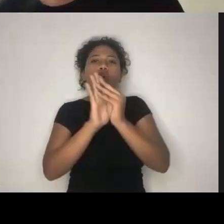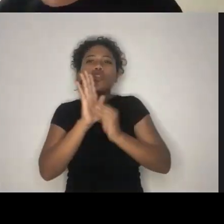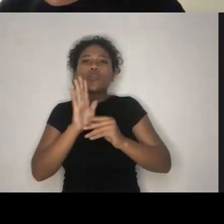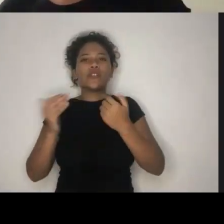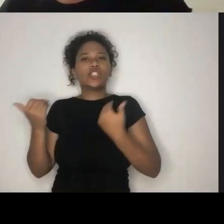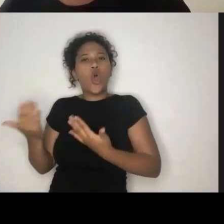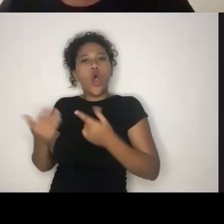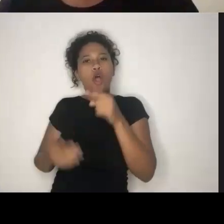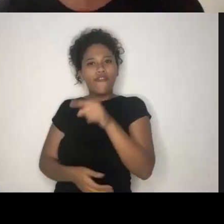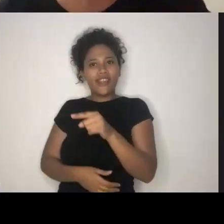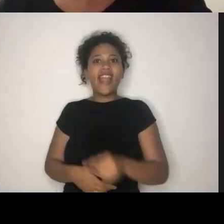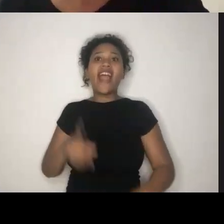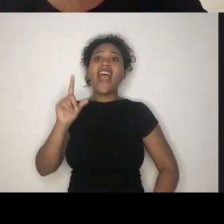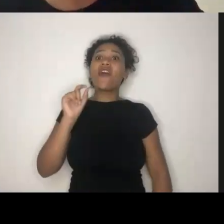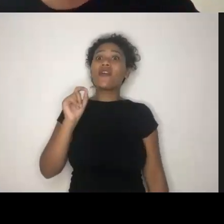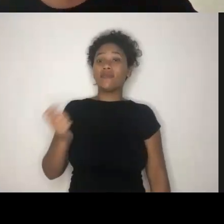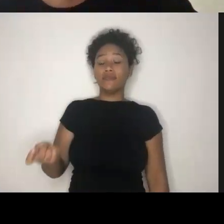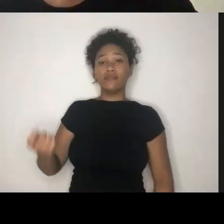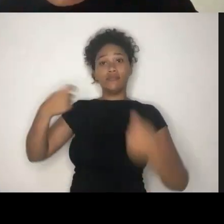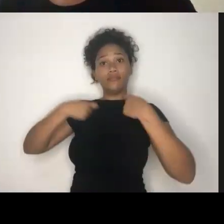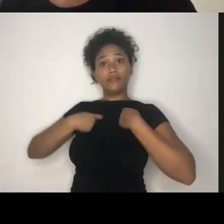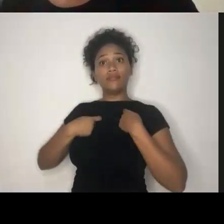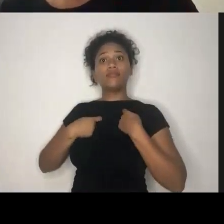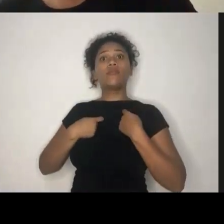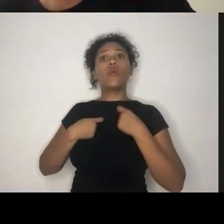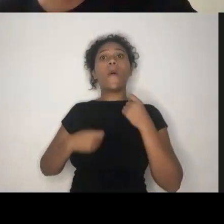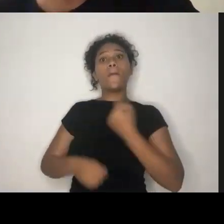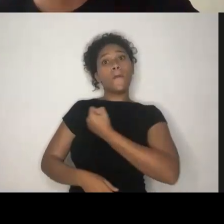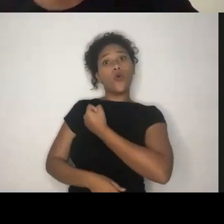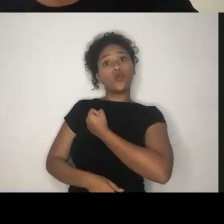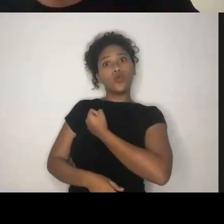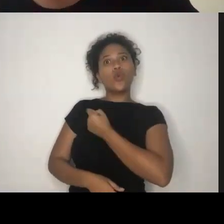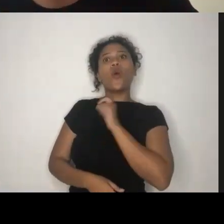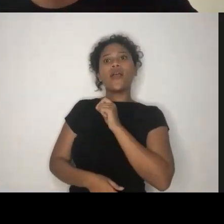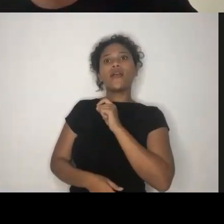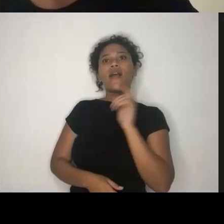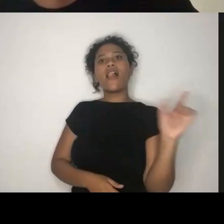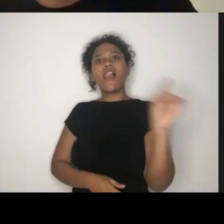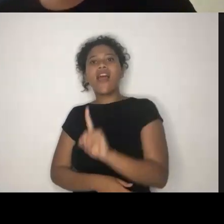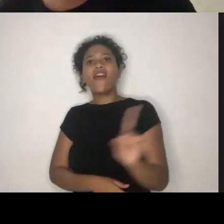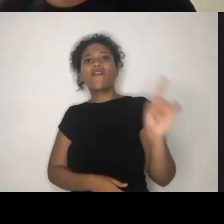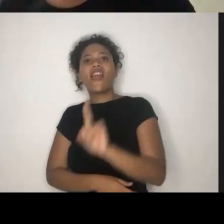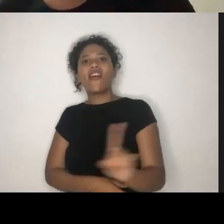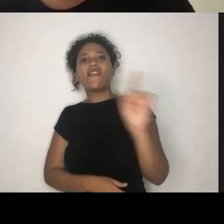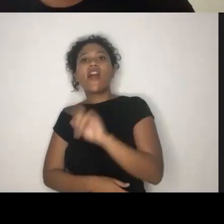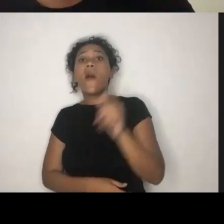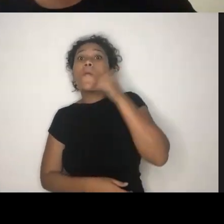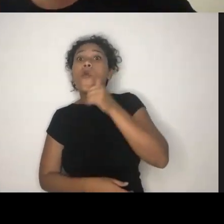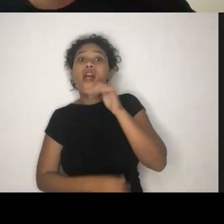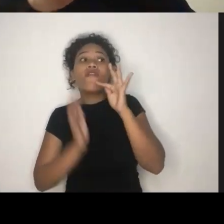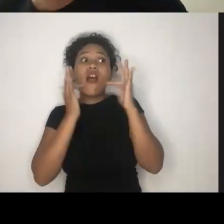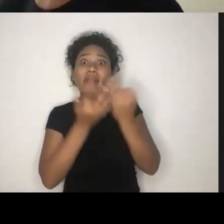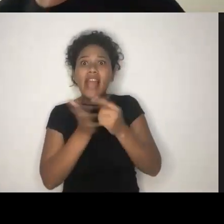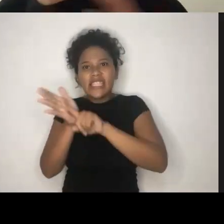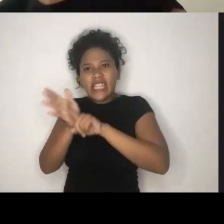que iam ganhar uma pontuação conforme ele levasse as mulheres da família para fazer exame de